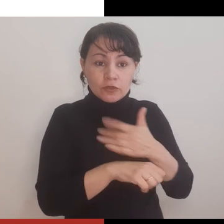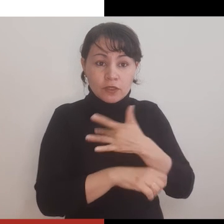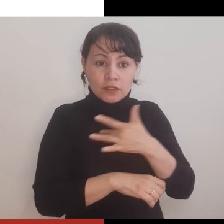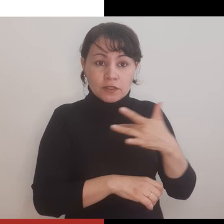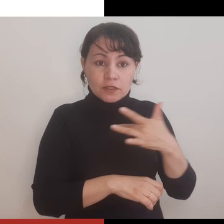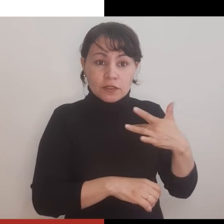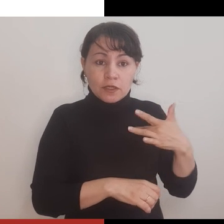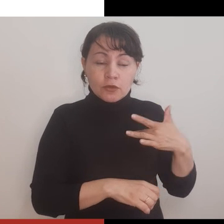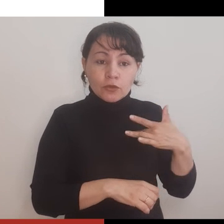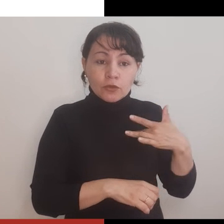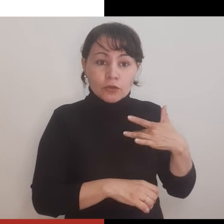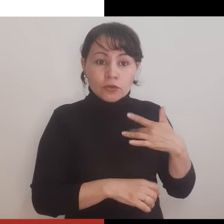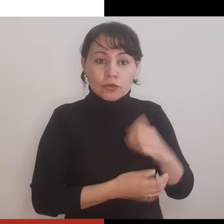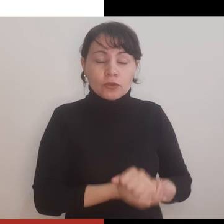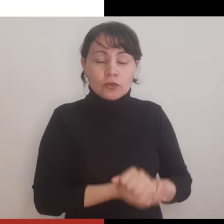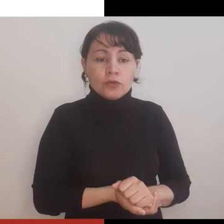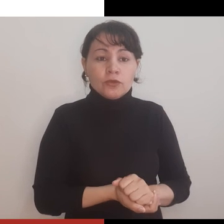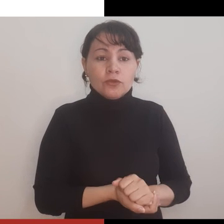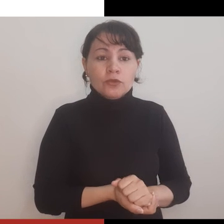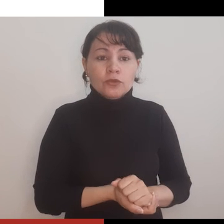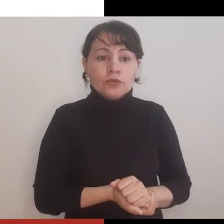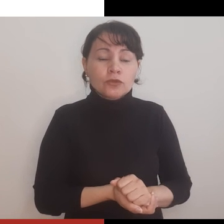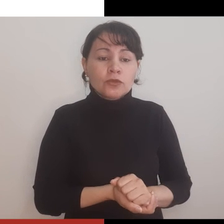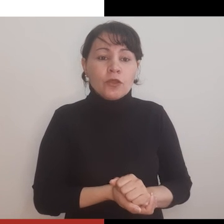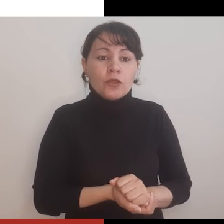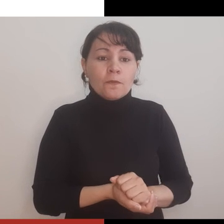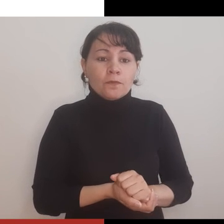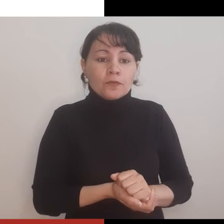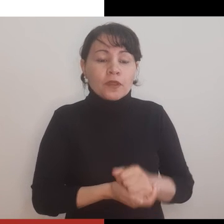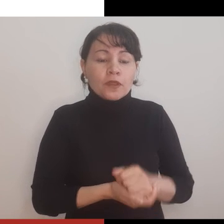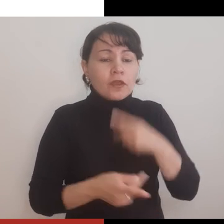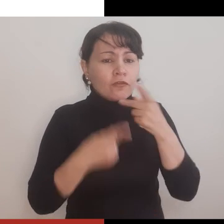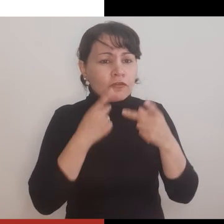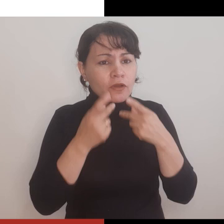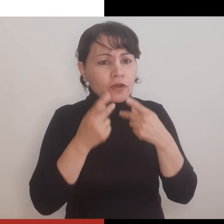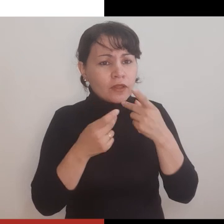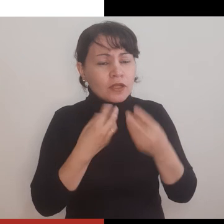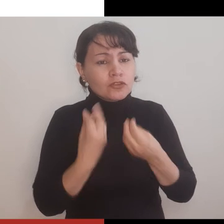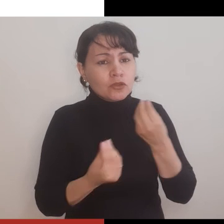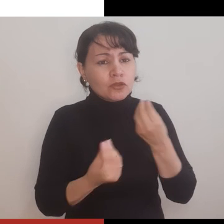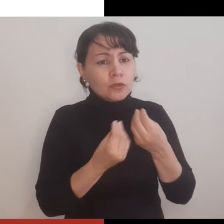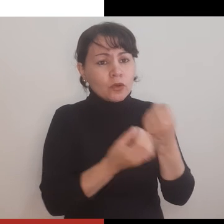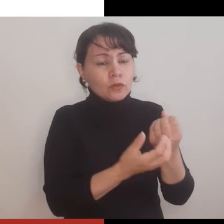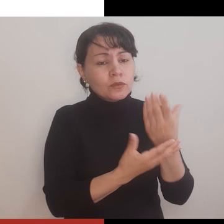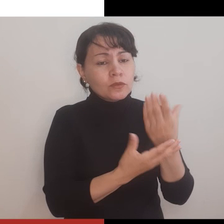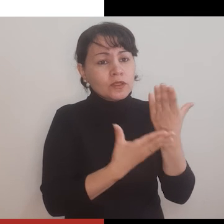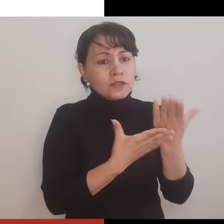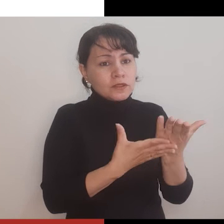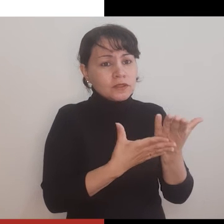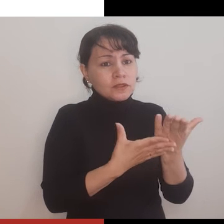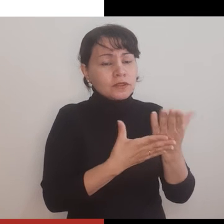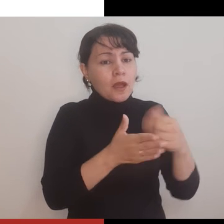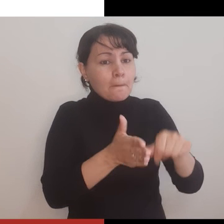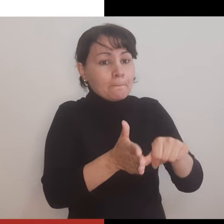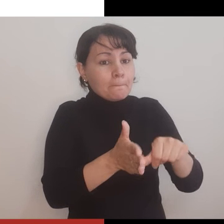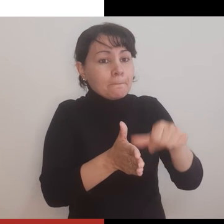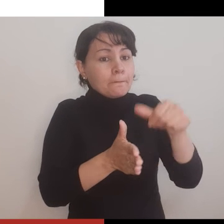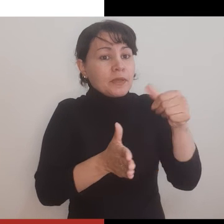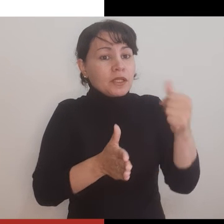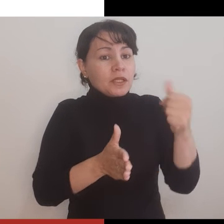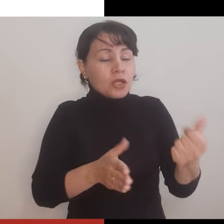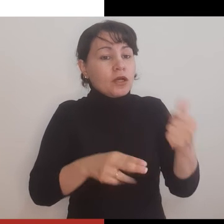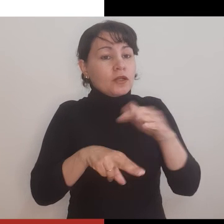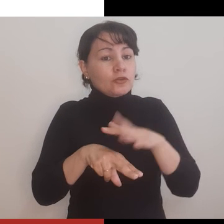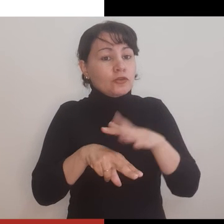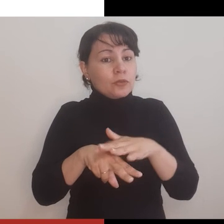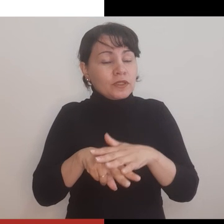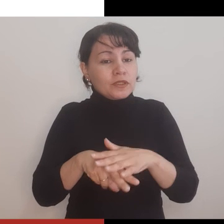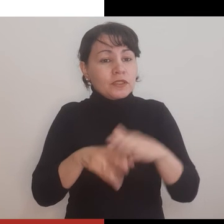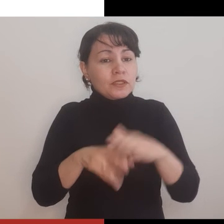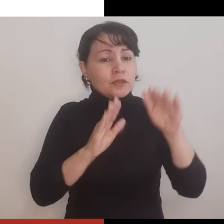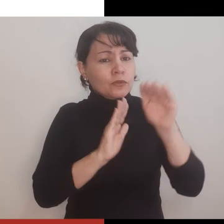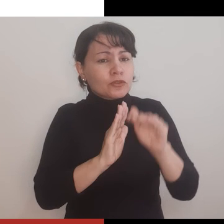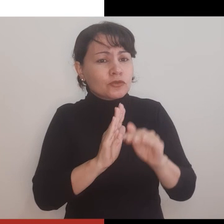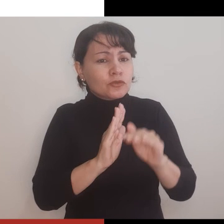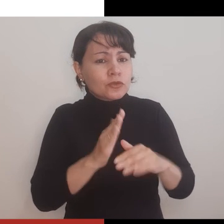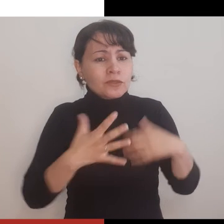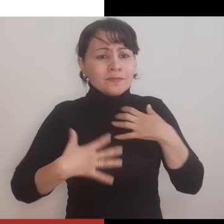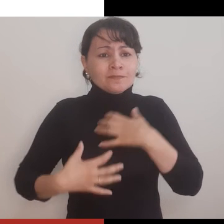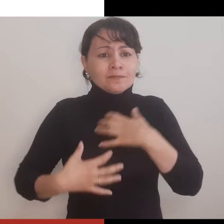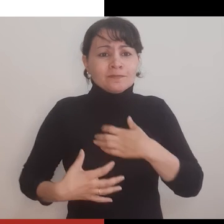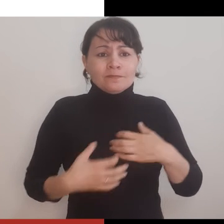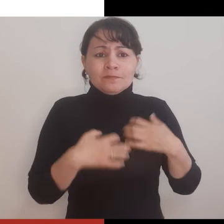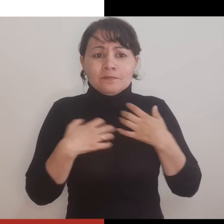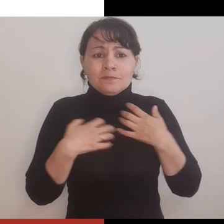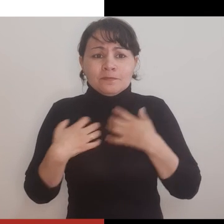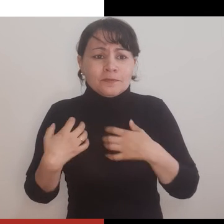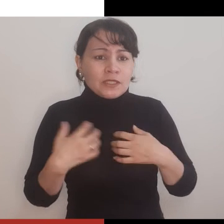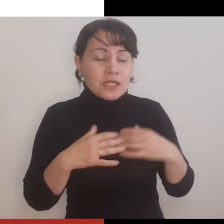saúde na questão de falar sobre o quadro do paciente e trabalhar ali, diminuir a ansiedade, a expectativa